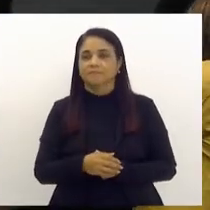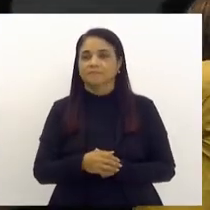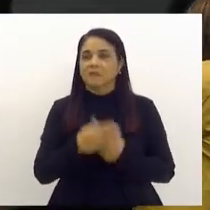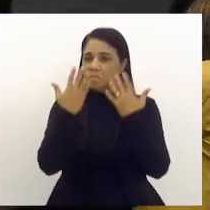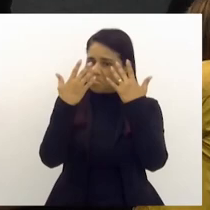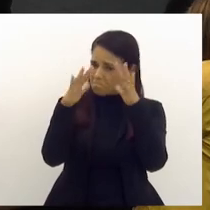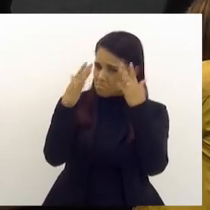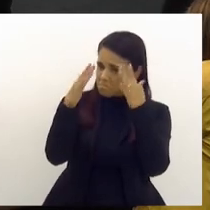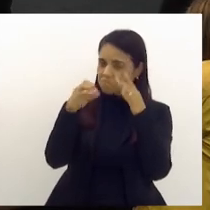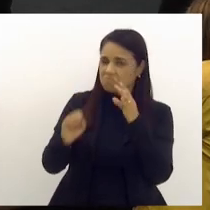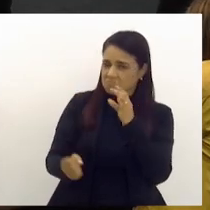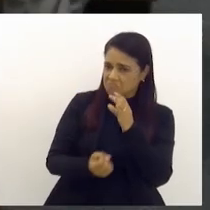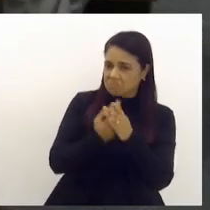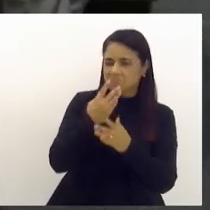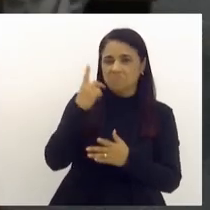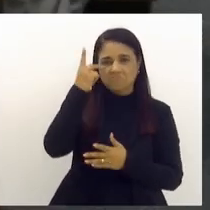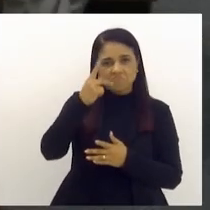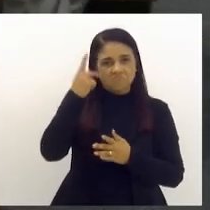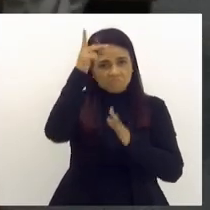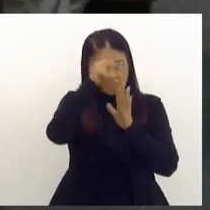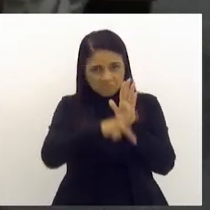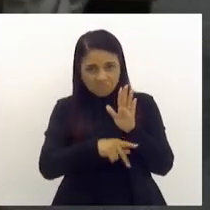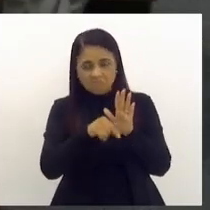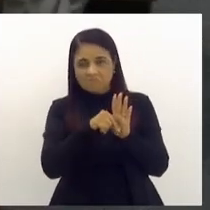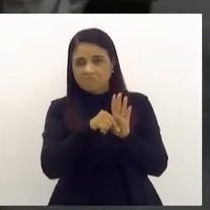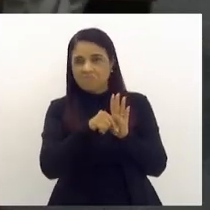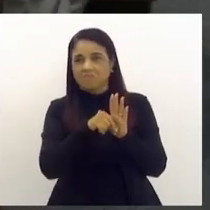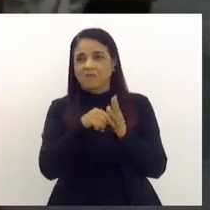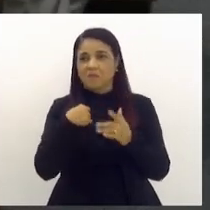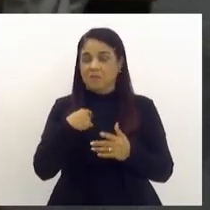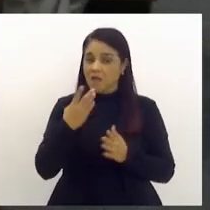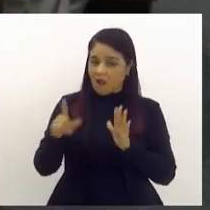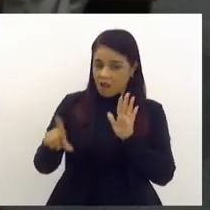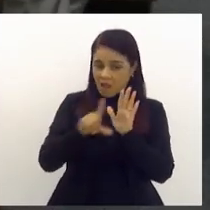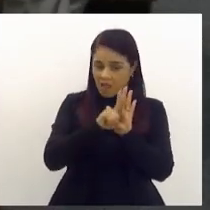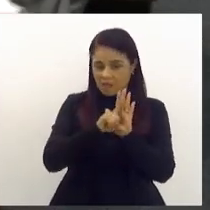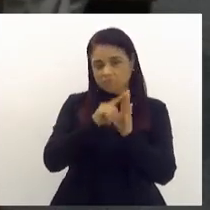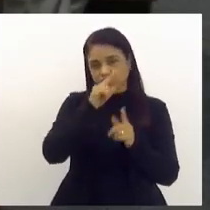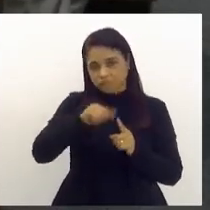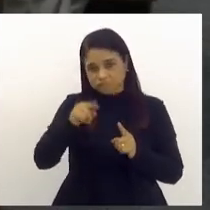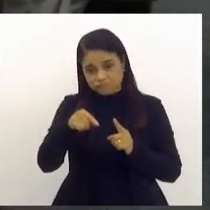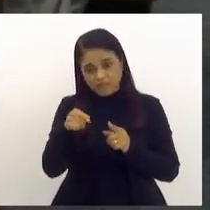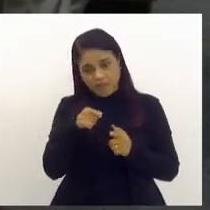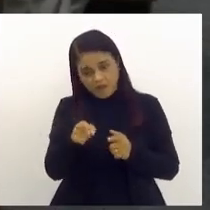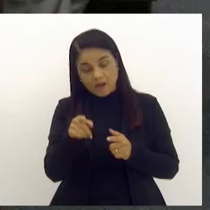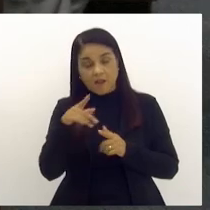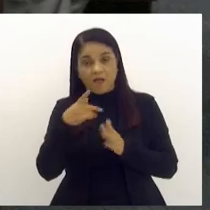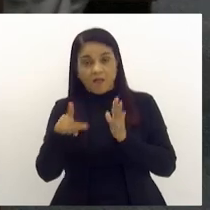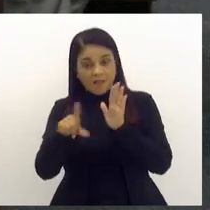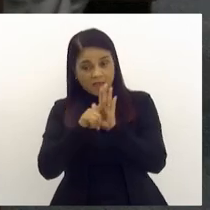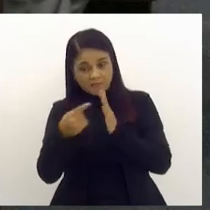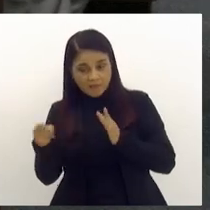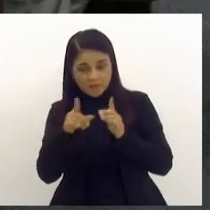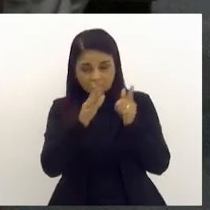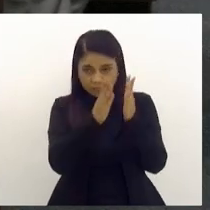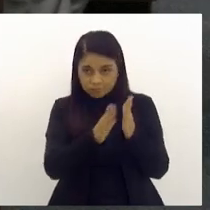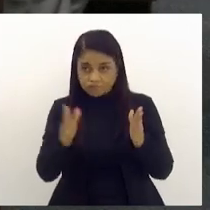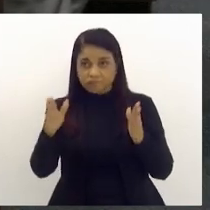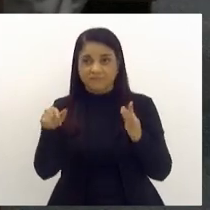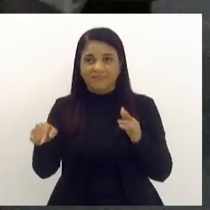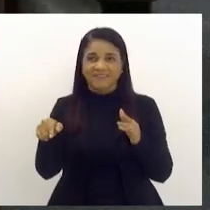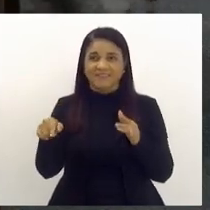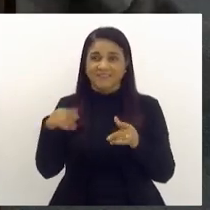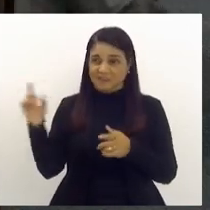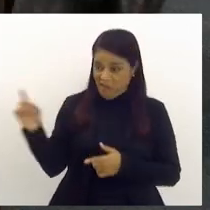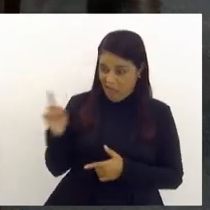Parabenizo novamente o autor do projeto original, embora a minha lei tenha sido revogada e a dele prorrogada, mas está aqui, ó, um ele trabalho... Ele vem correndo,